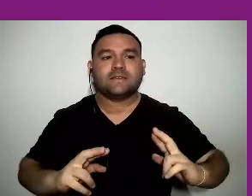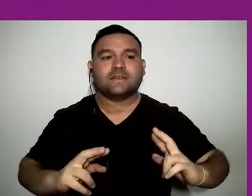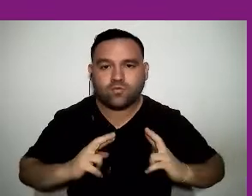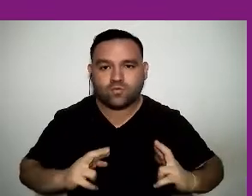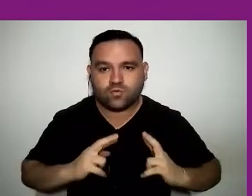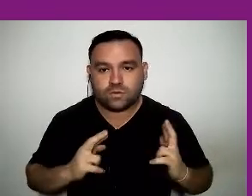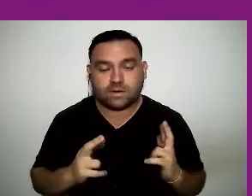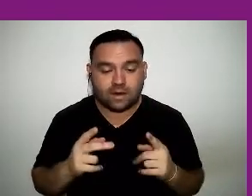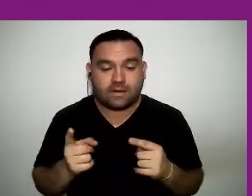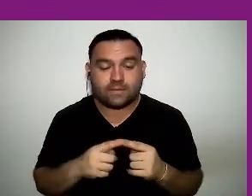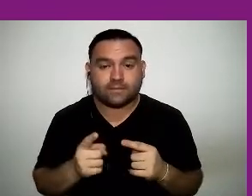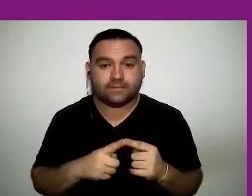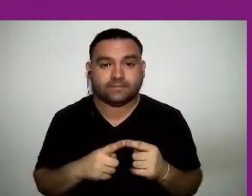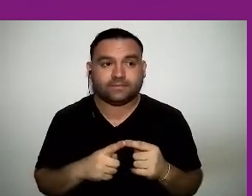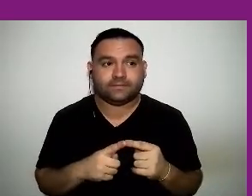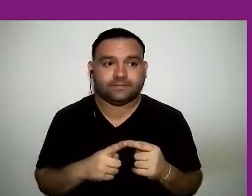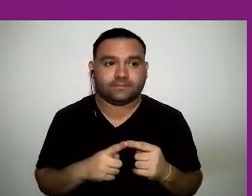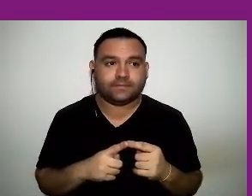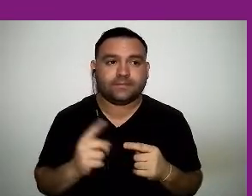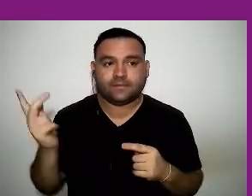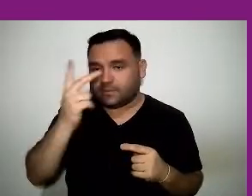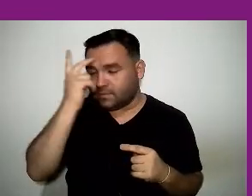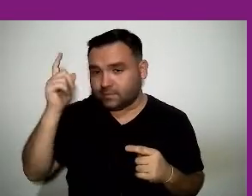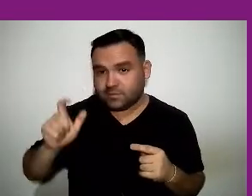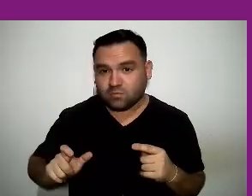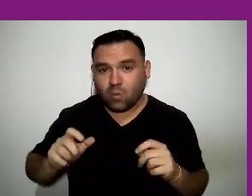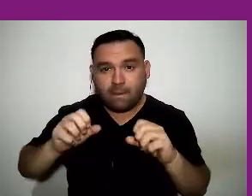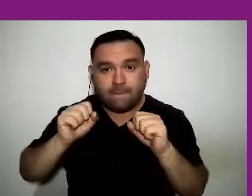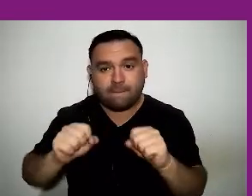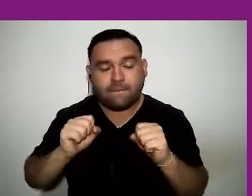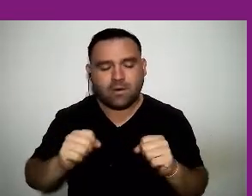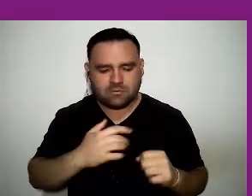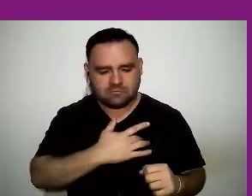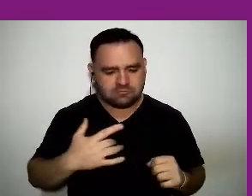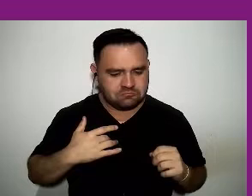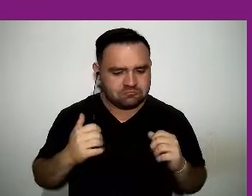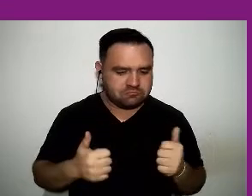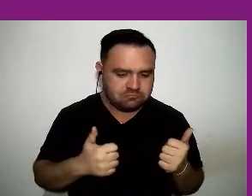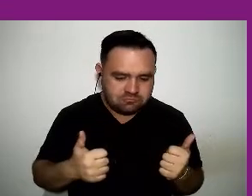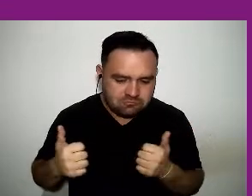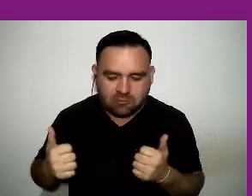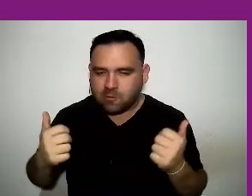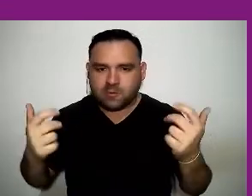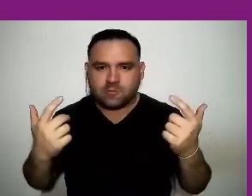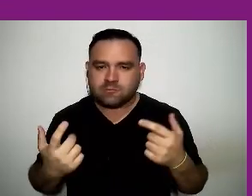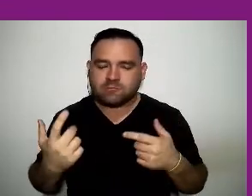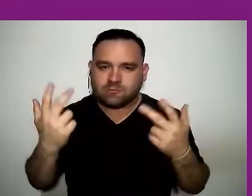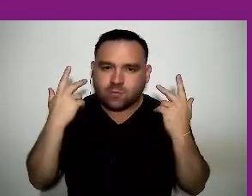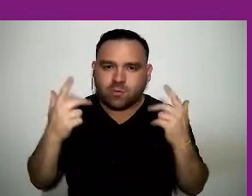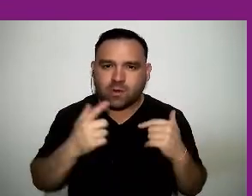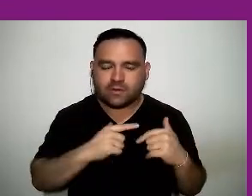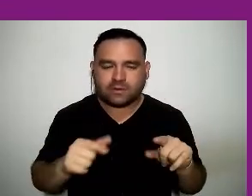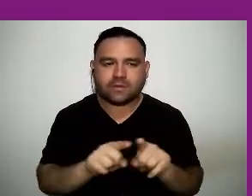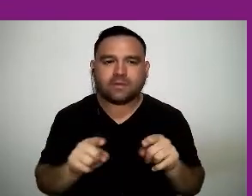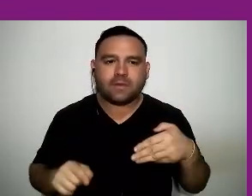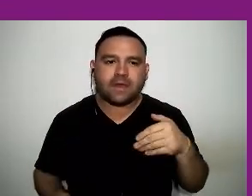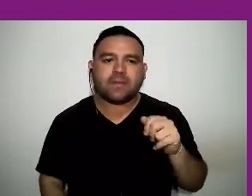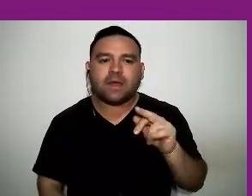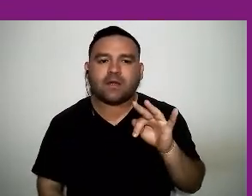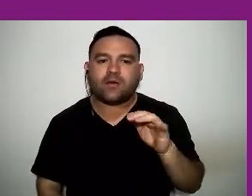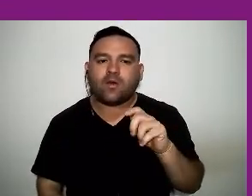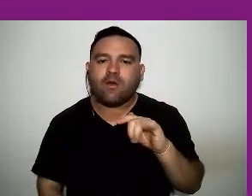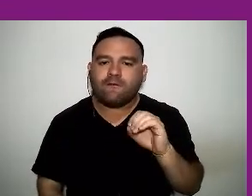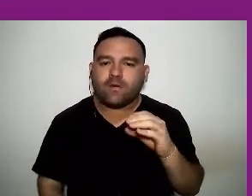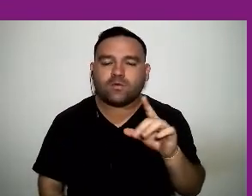né? Uma via em que o indivíduo pode se recuperar perfeitamente, né, com o papel dos macrófagos,